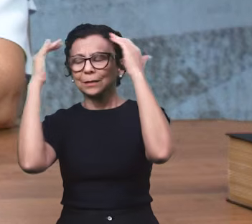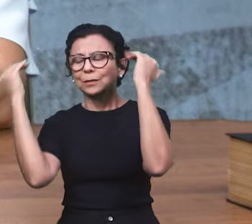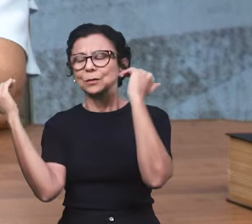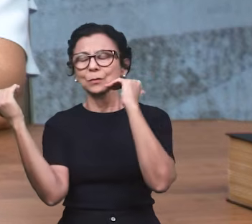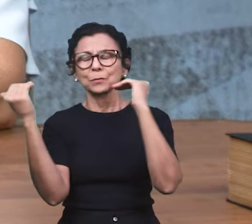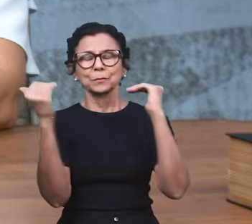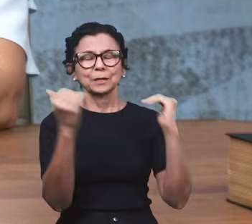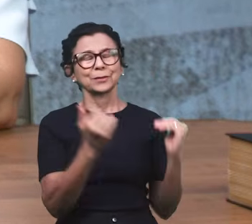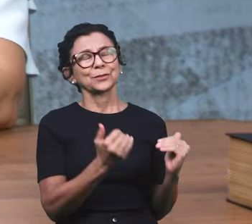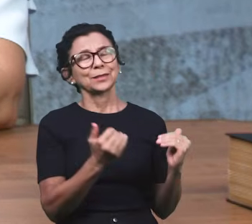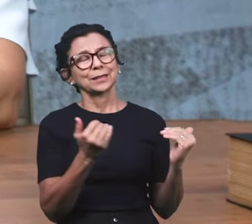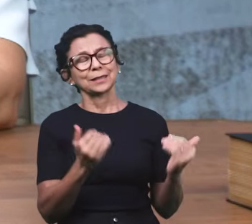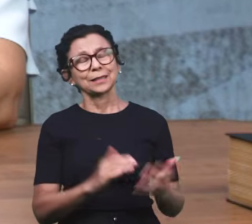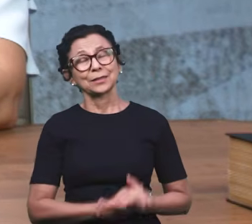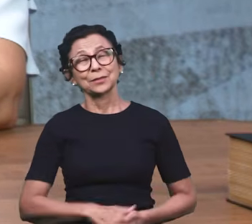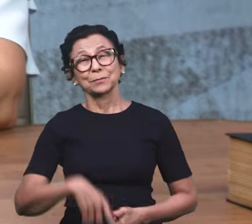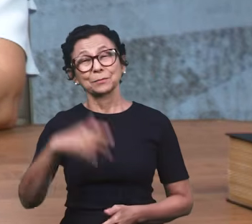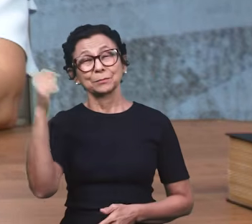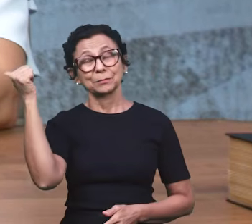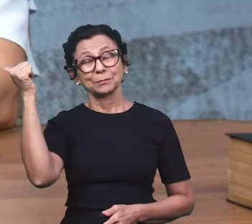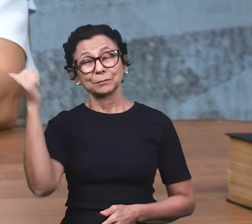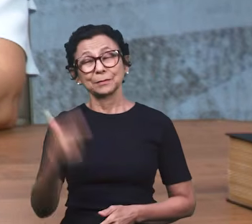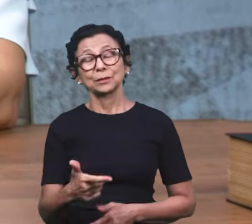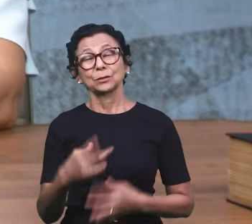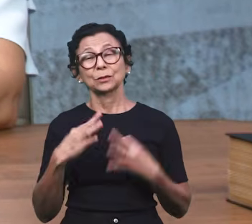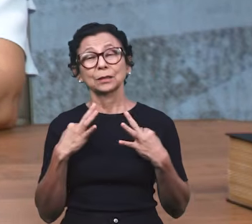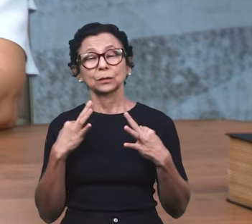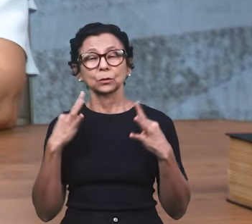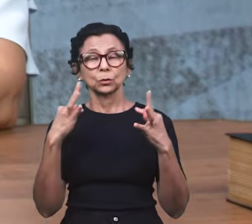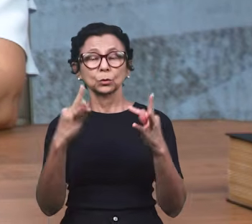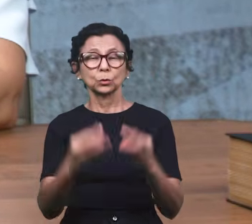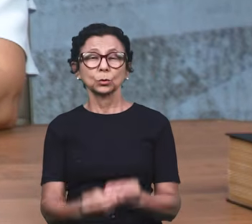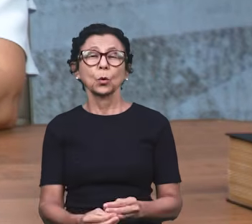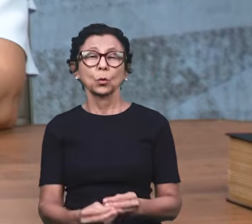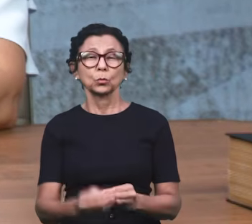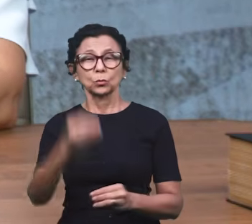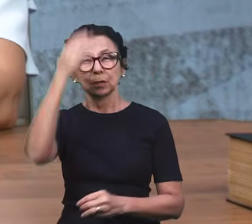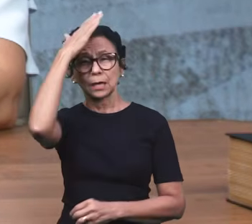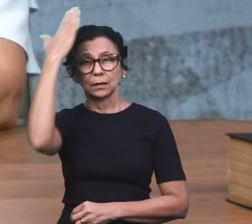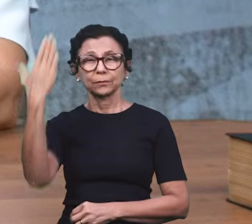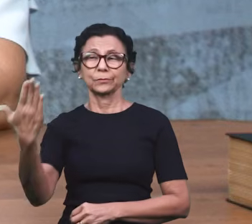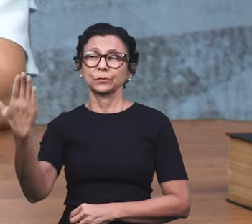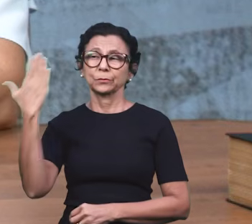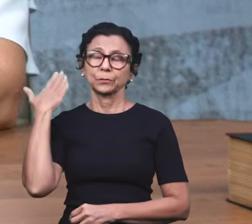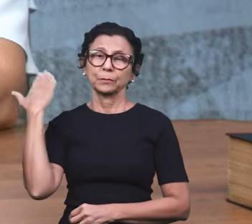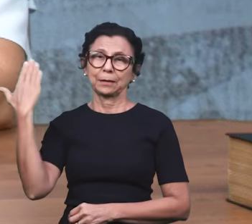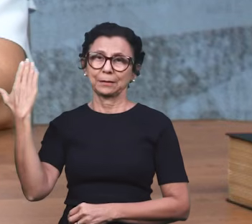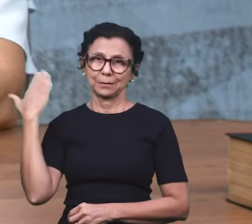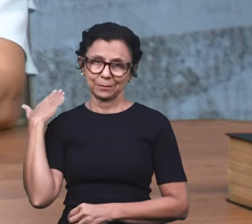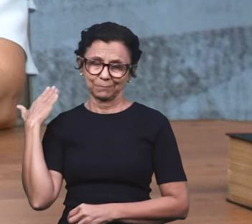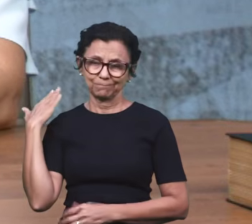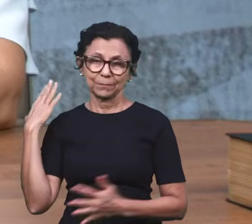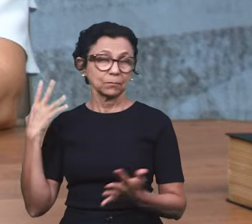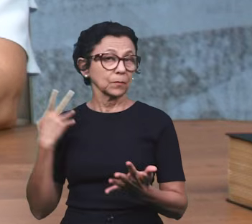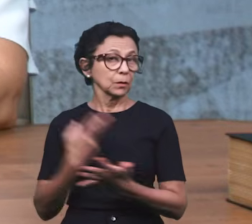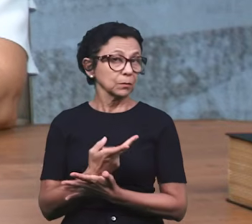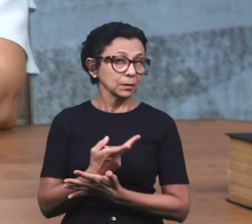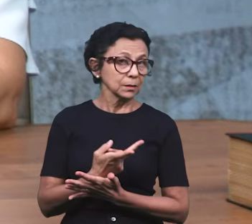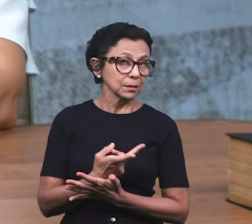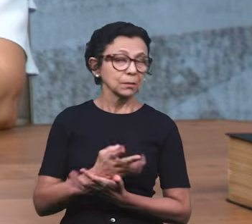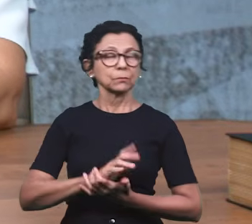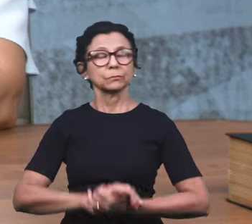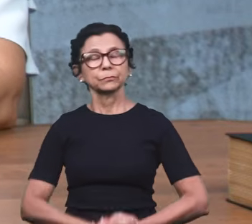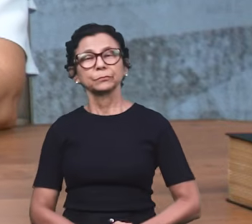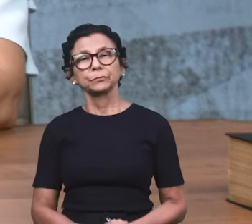Senhor, mais do que todos os que foram dantes dele. E sucedeu que, como